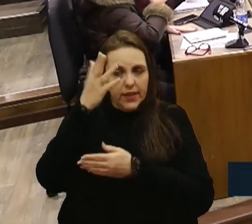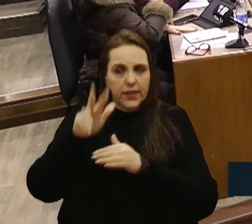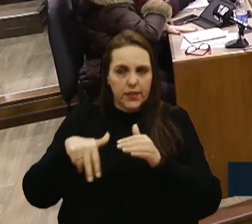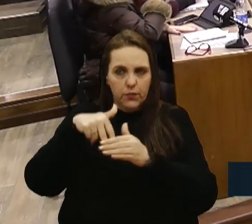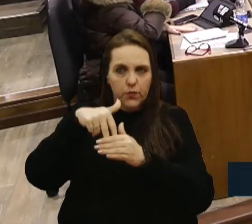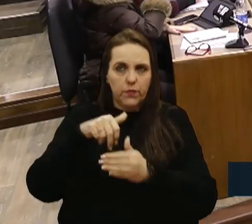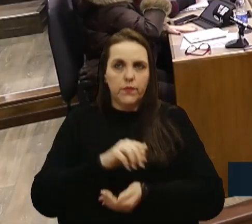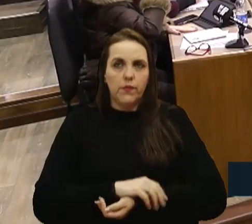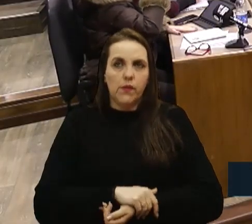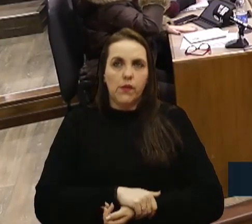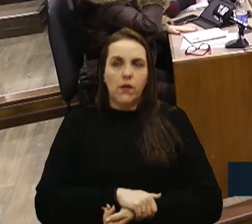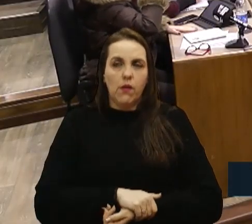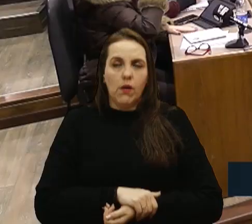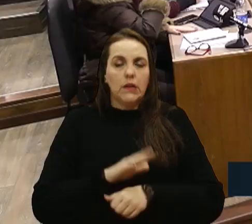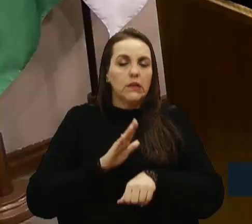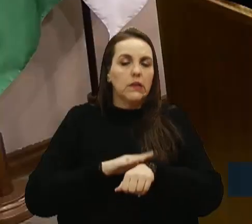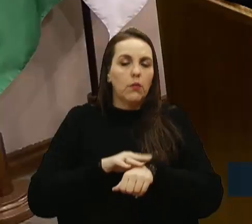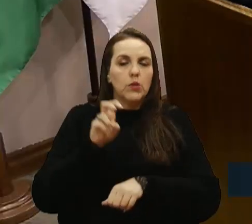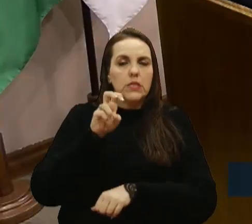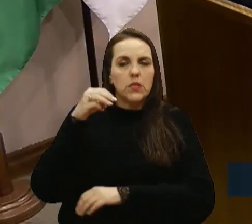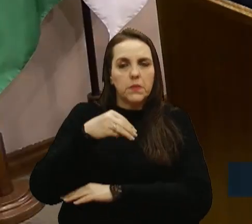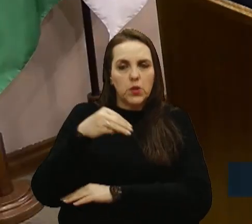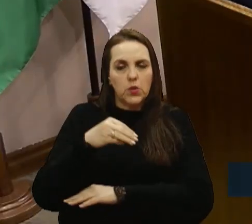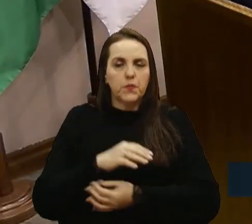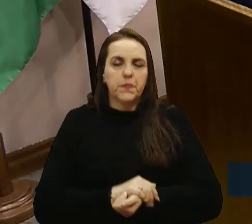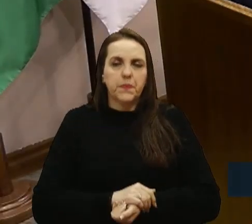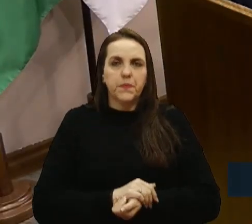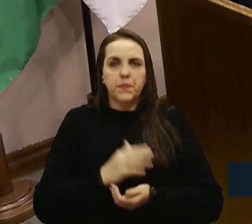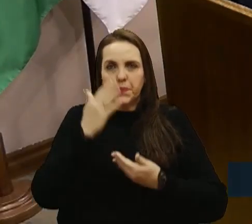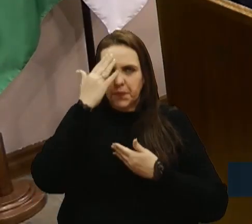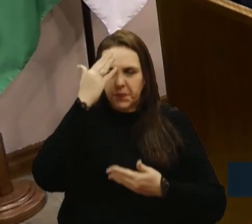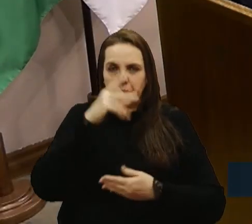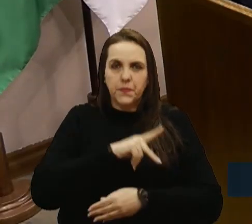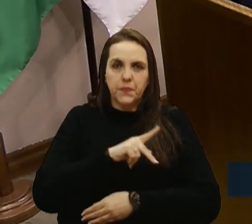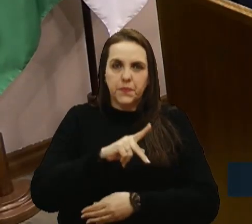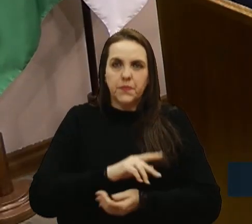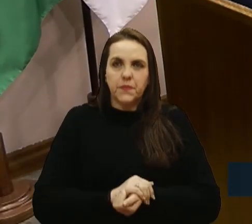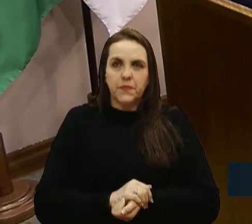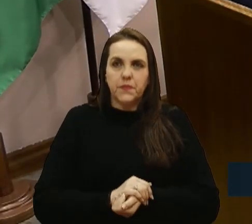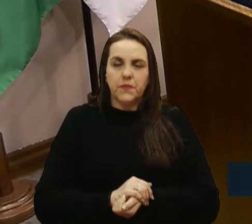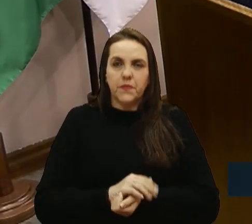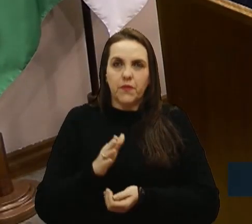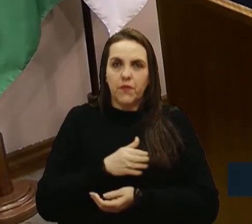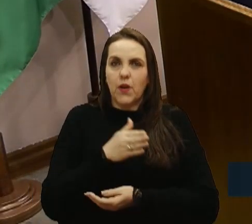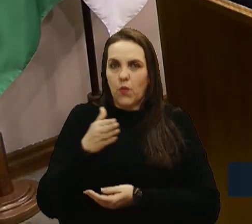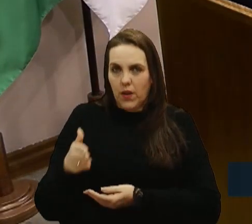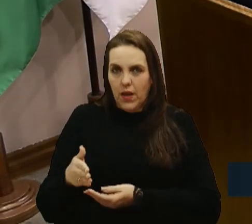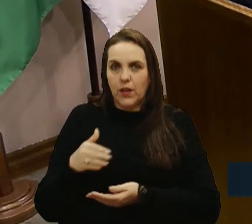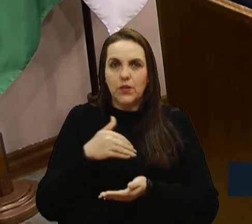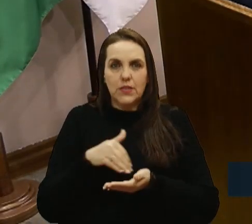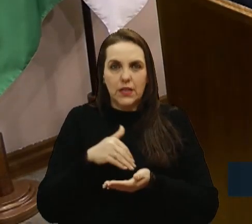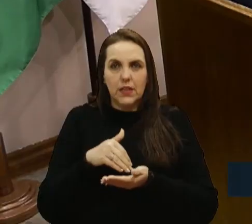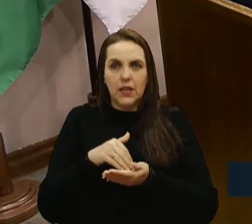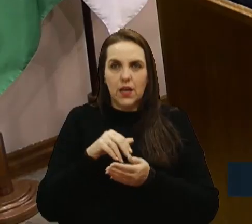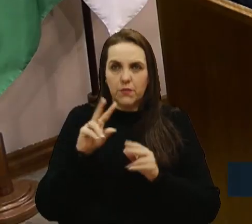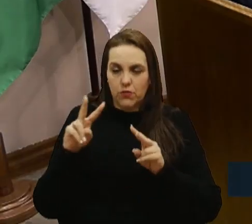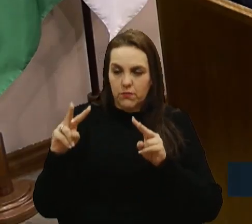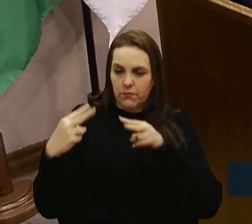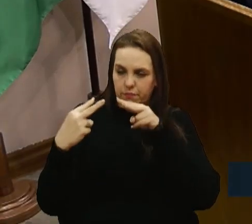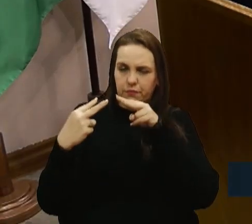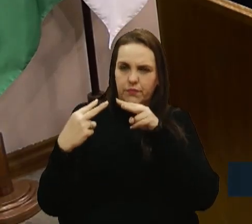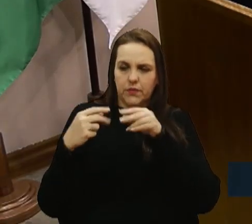tribuna. Pelo tempo de 5 minutos, vereador. Obrigado, presidenta. Vou ficar aqui do lado do secretário para mim poder olhar no olho dele